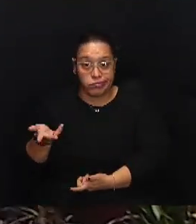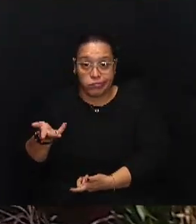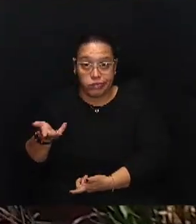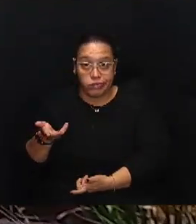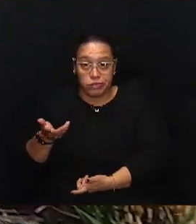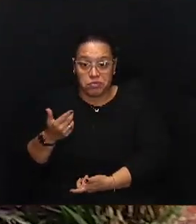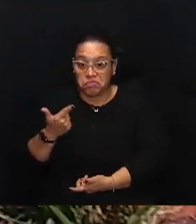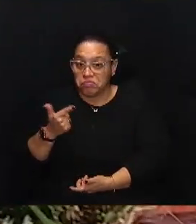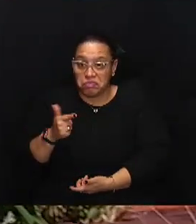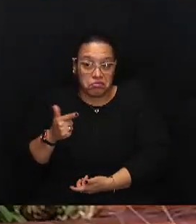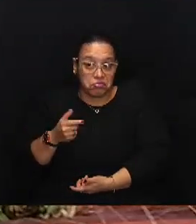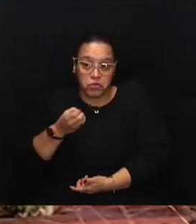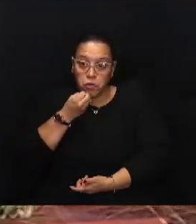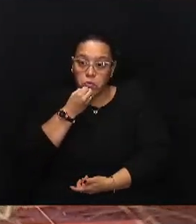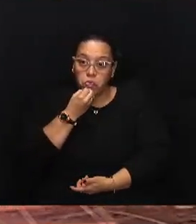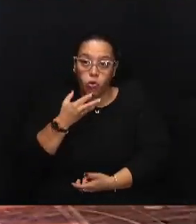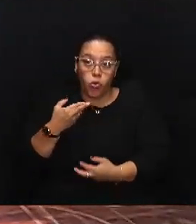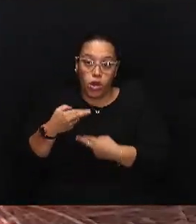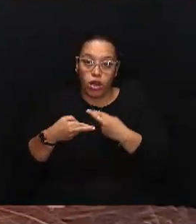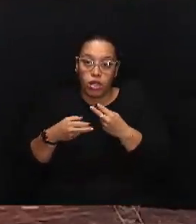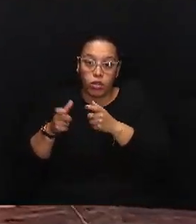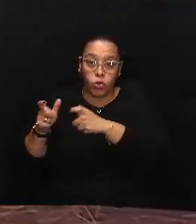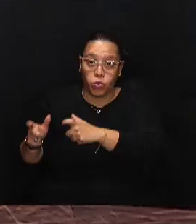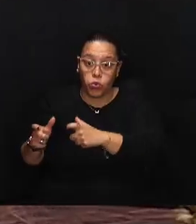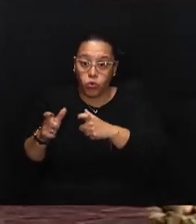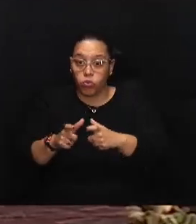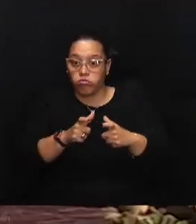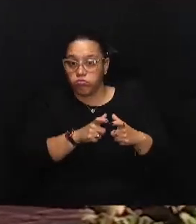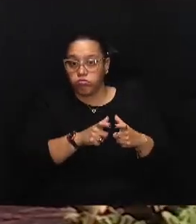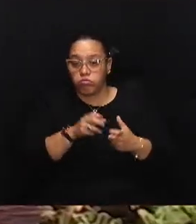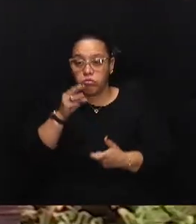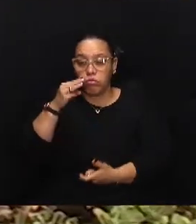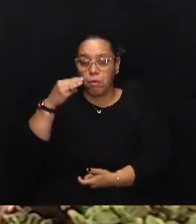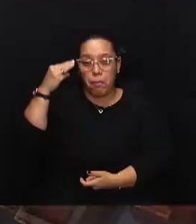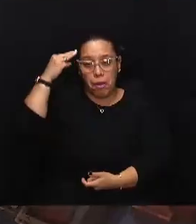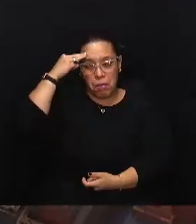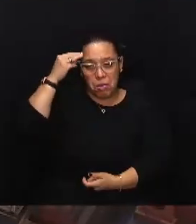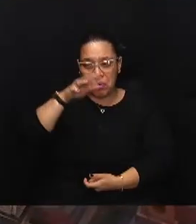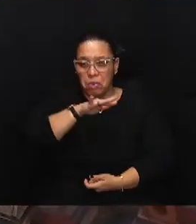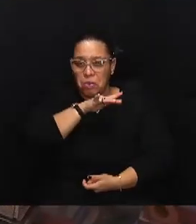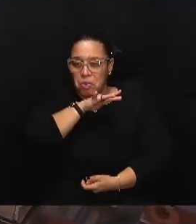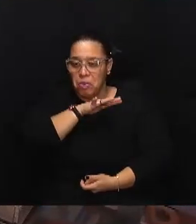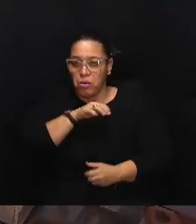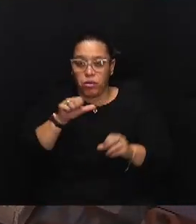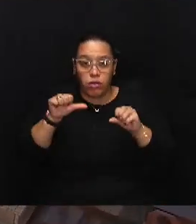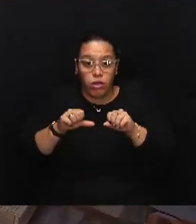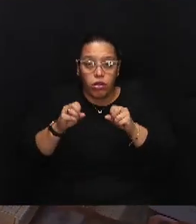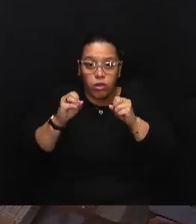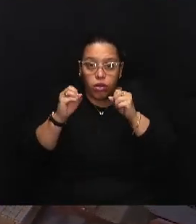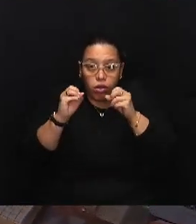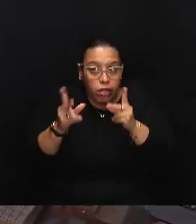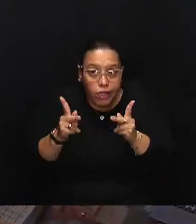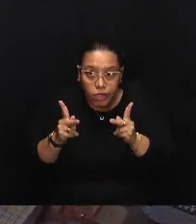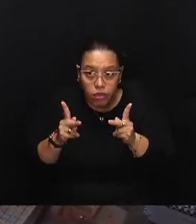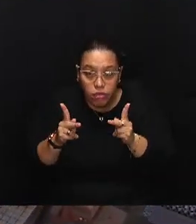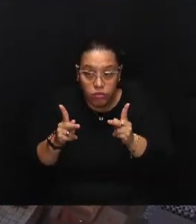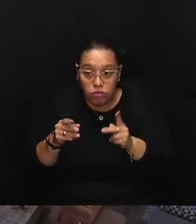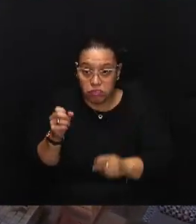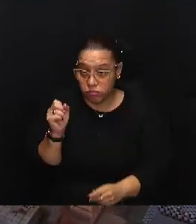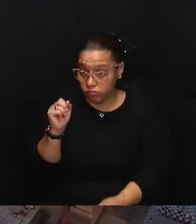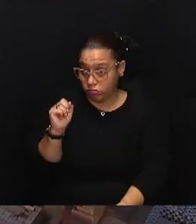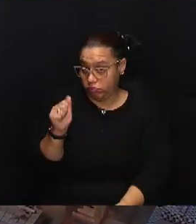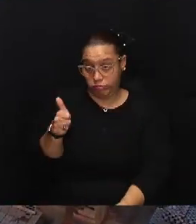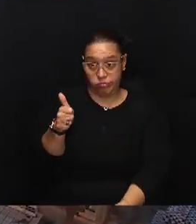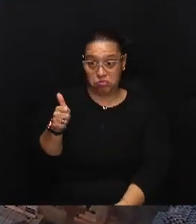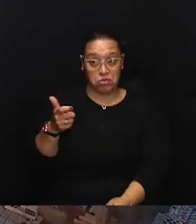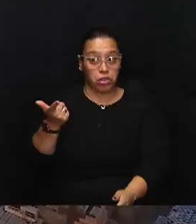não tem uma boa relação com esse espaço, traz memórias ruins, tá tudo bem. Tá tudo bem. Tá tudo bem. A gente não